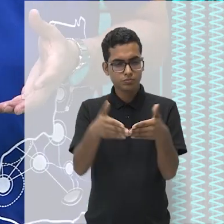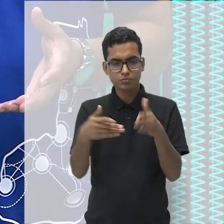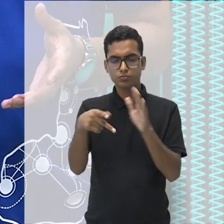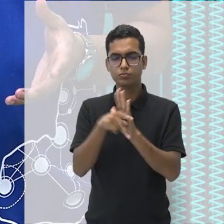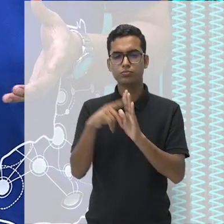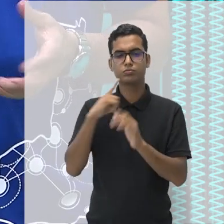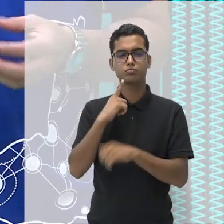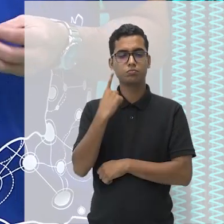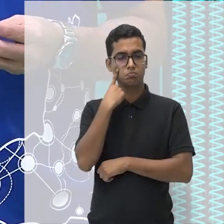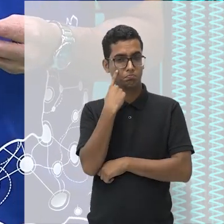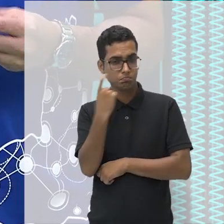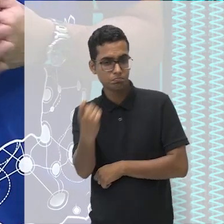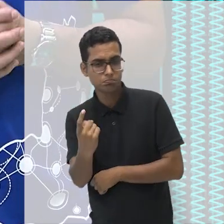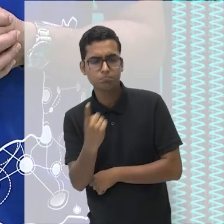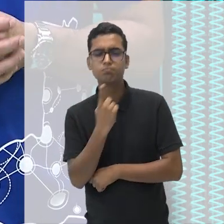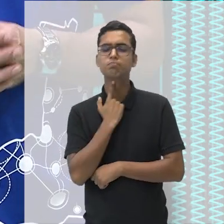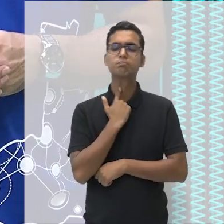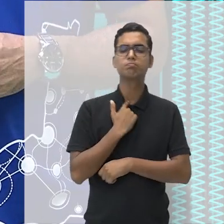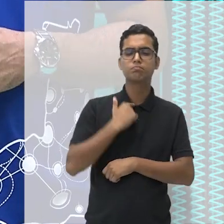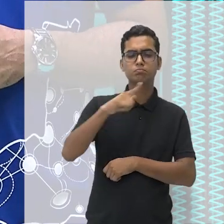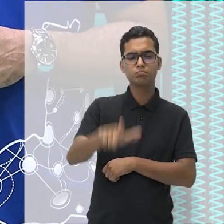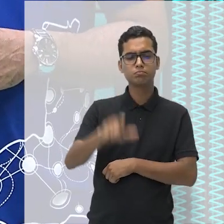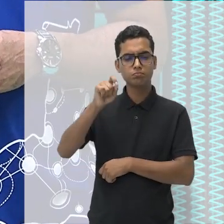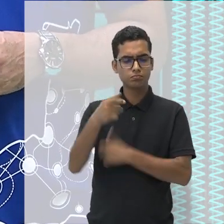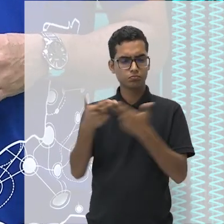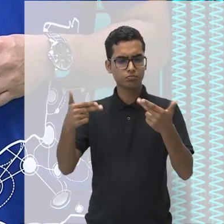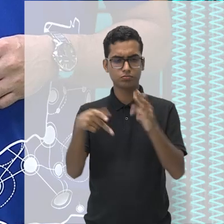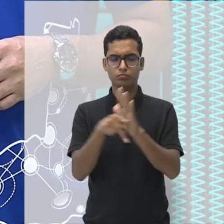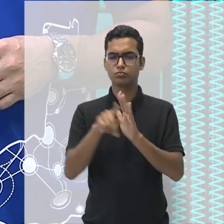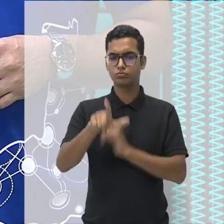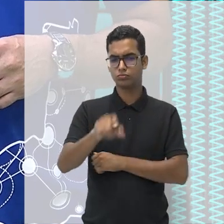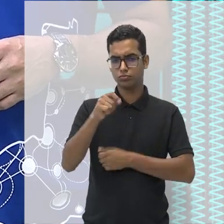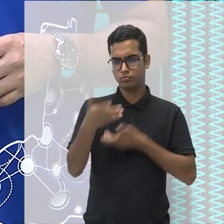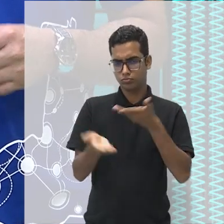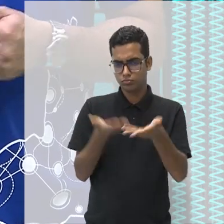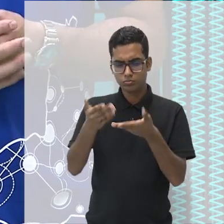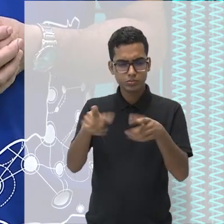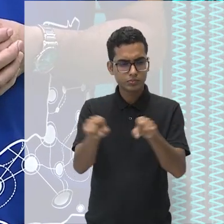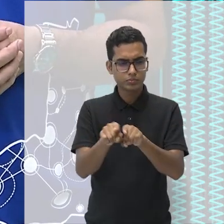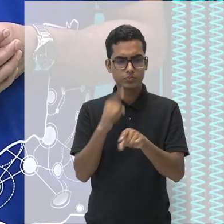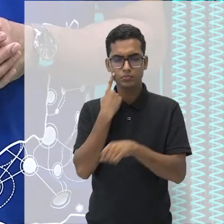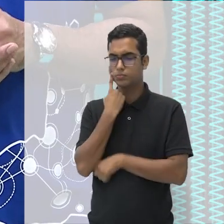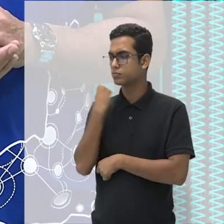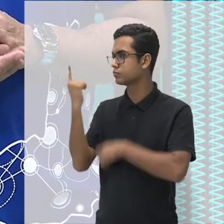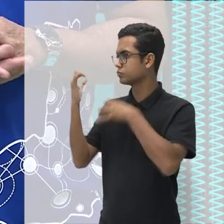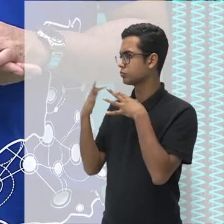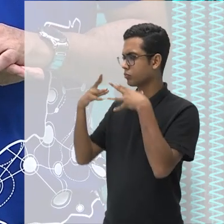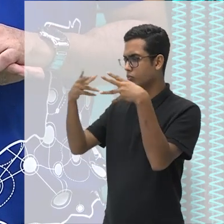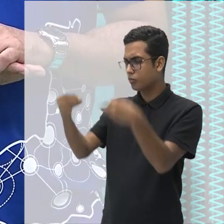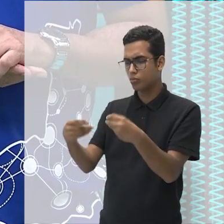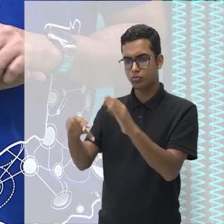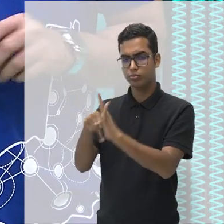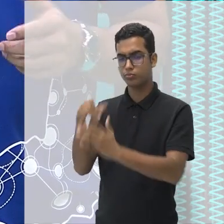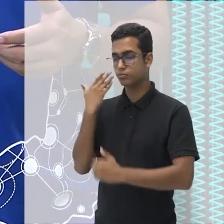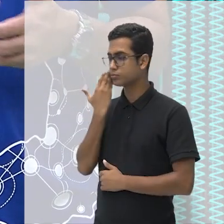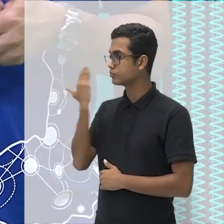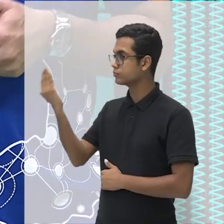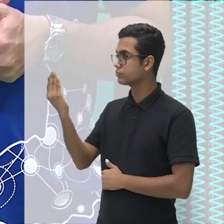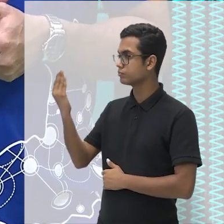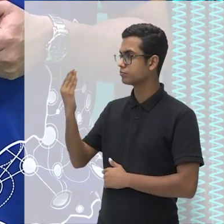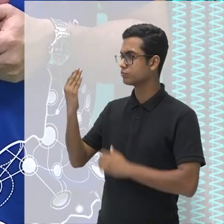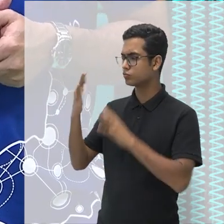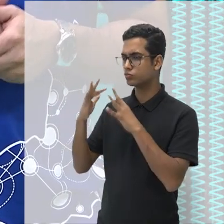os interesses, produtos favoritos e serviços. Aqui todas palavras cognatas, tá? Interests